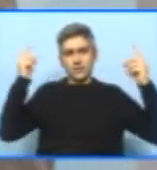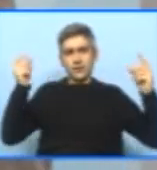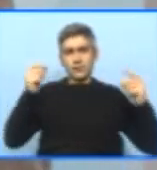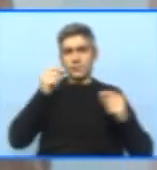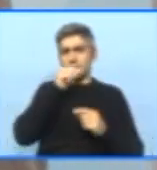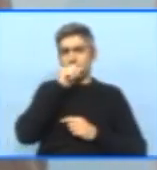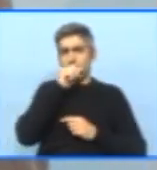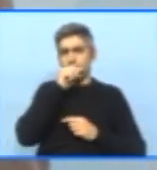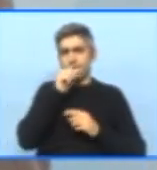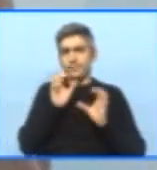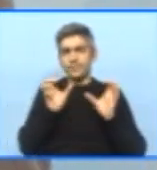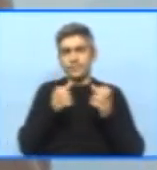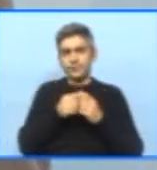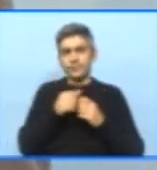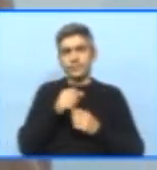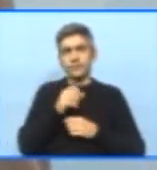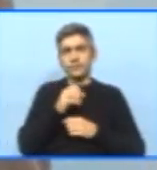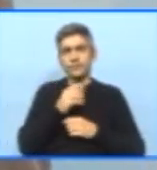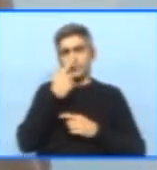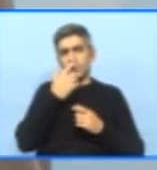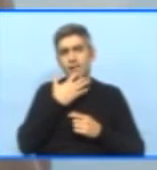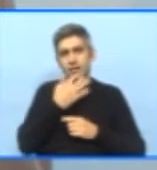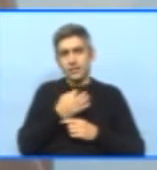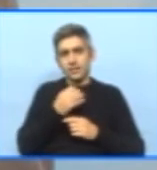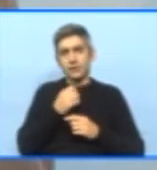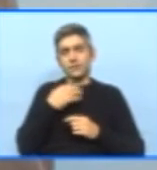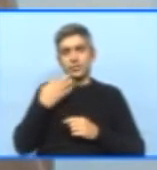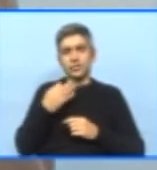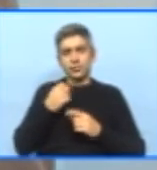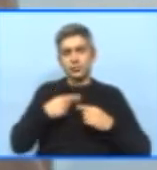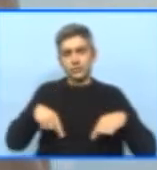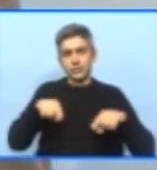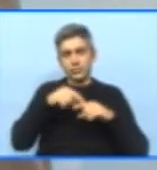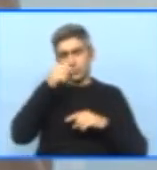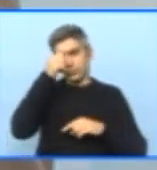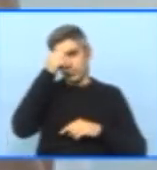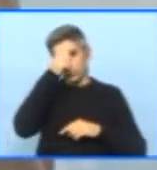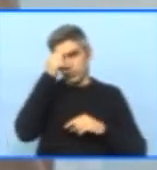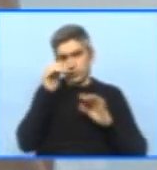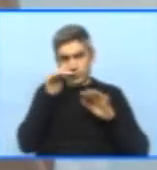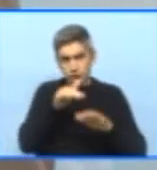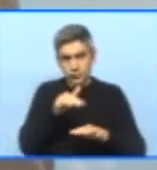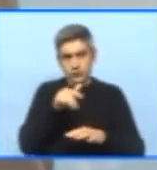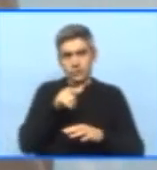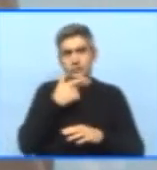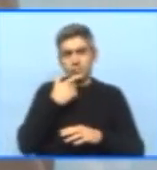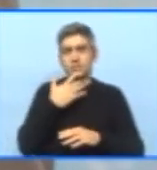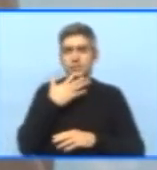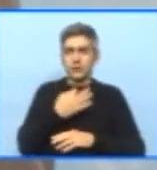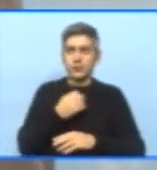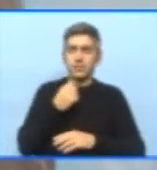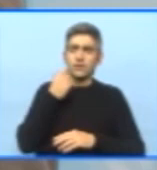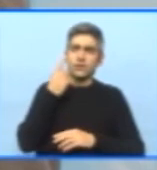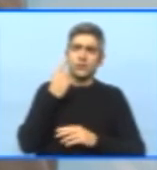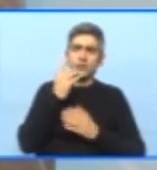a comunidade dos crentes que se reúne, sobretudo ao domingo, ela professa: creio em um só Deus. Isto